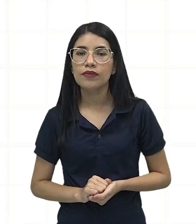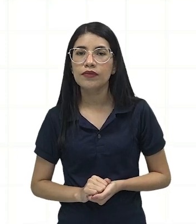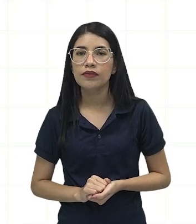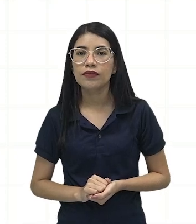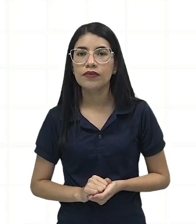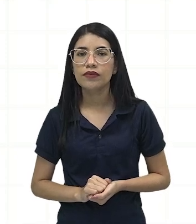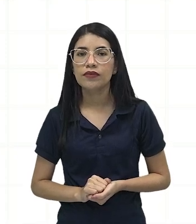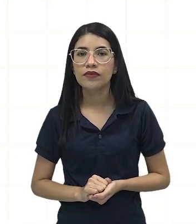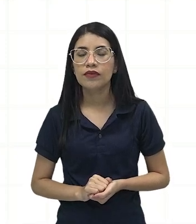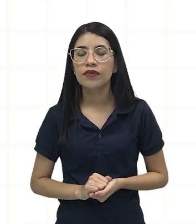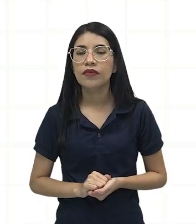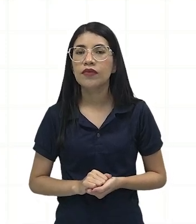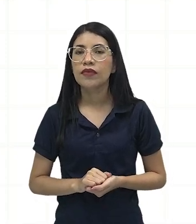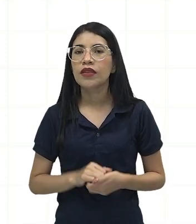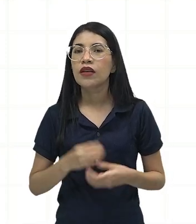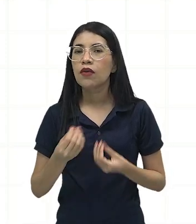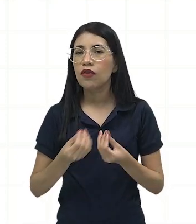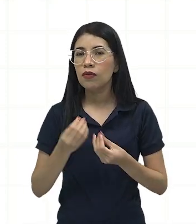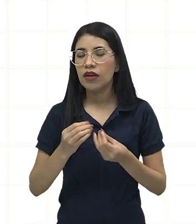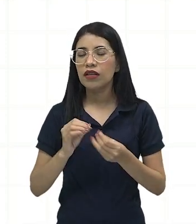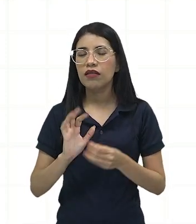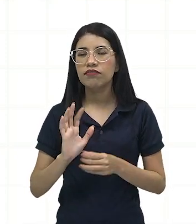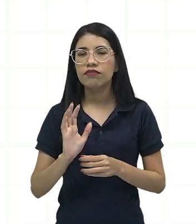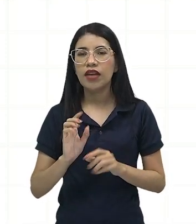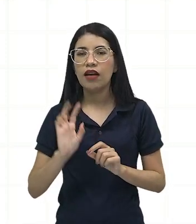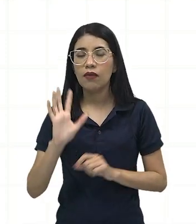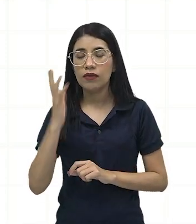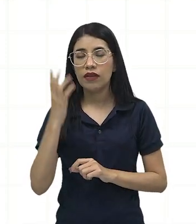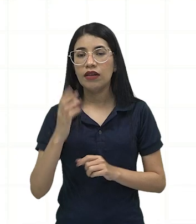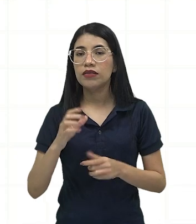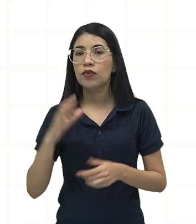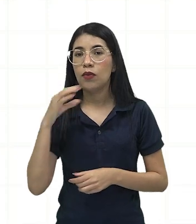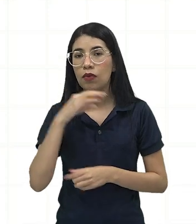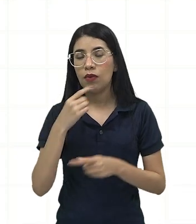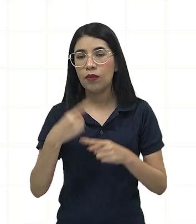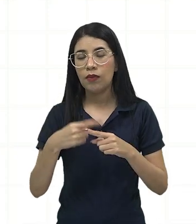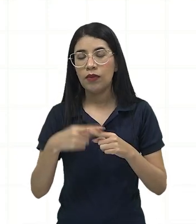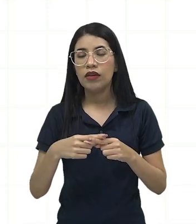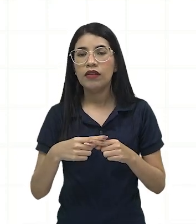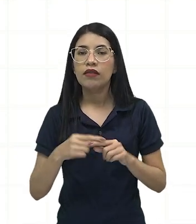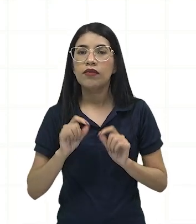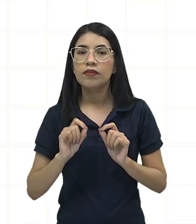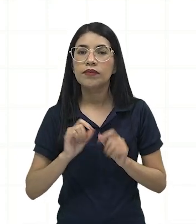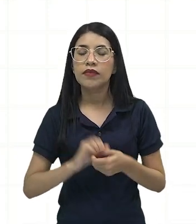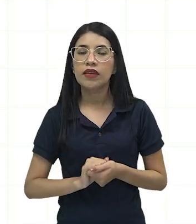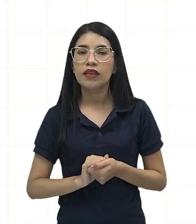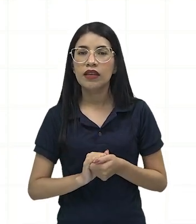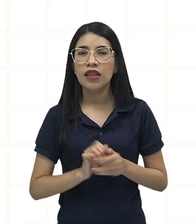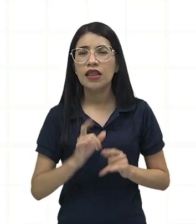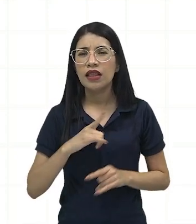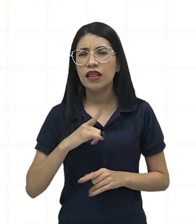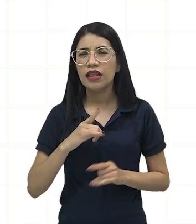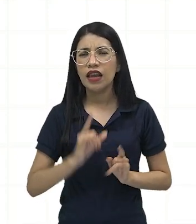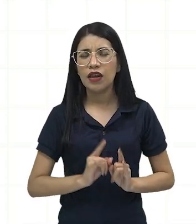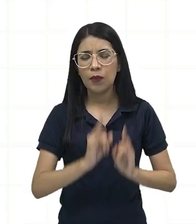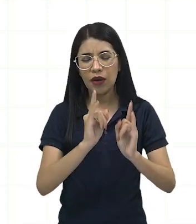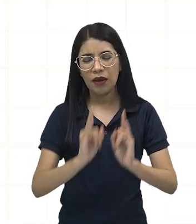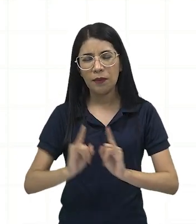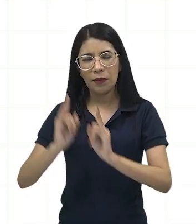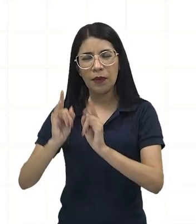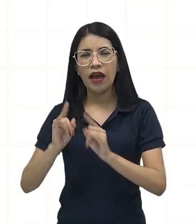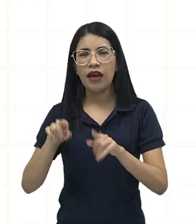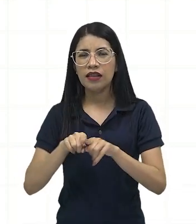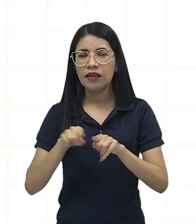calor, ela é provocada principalmente aí, né, por conta dessa aglomeração, os veículos